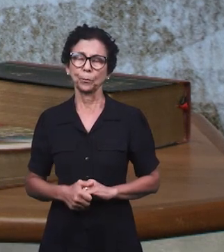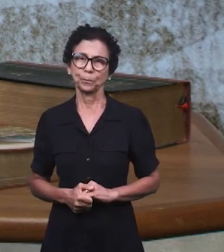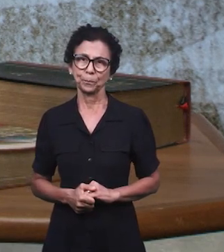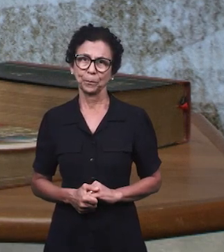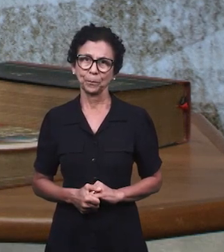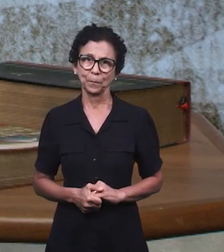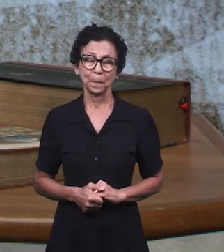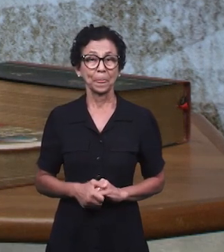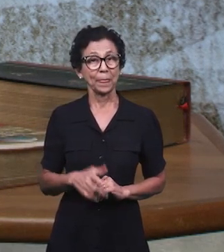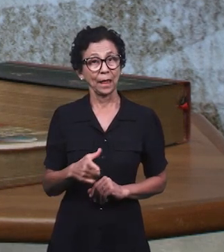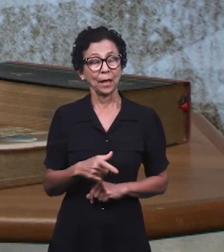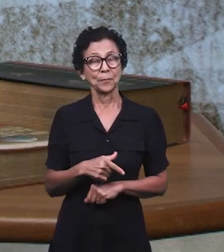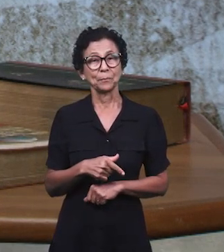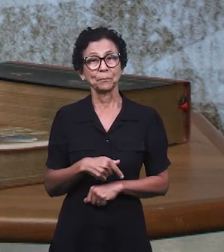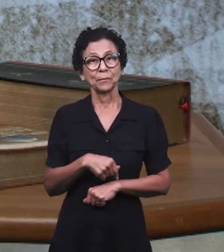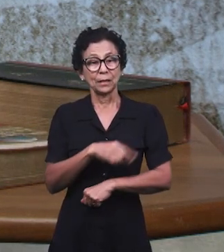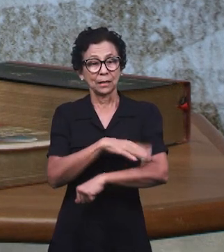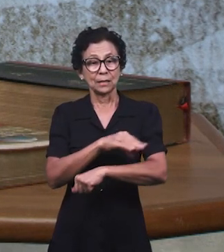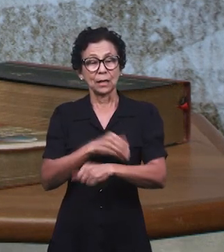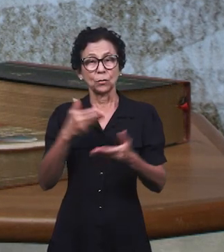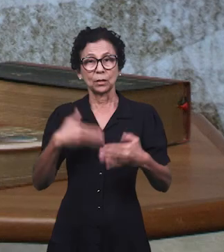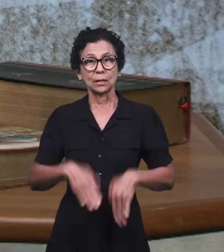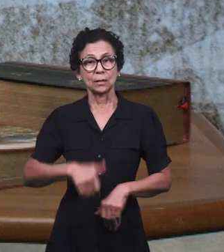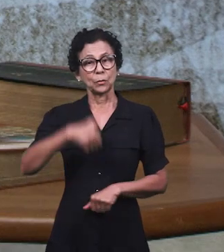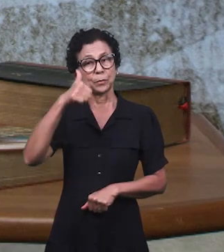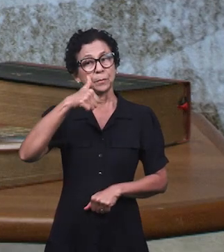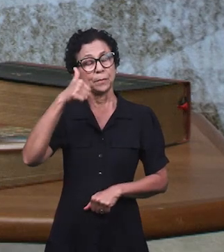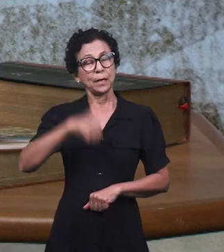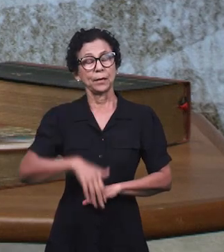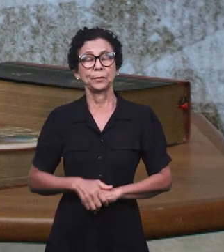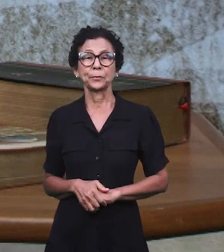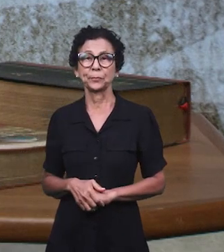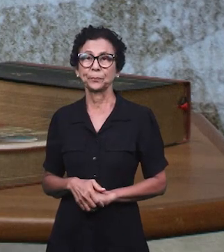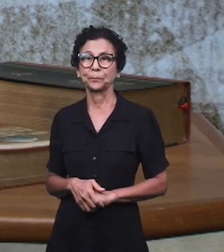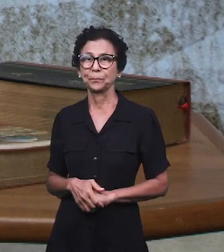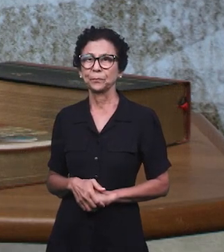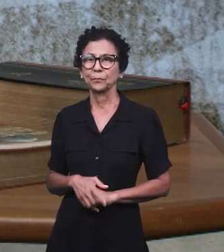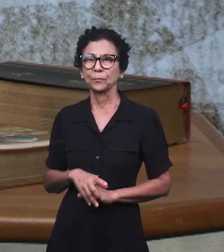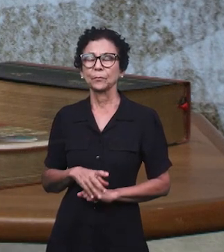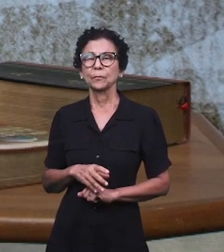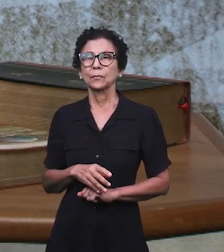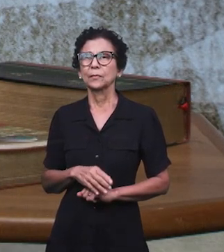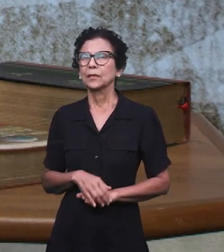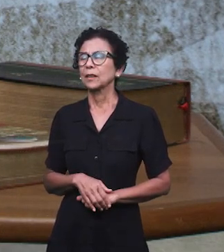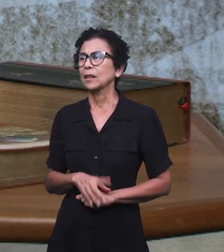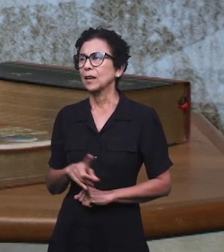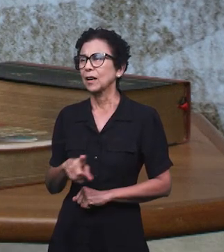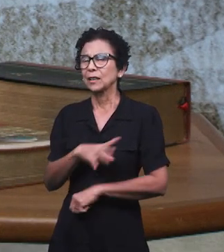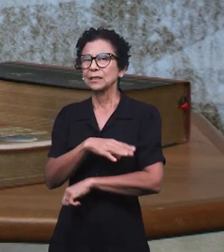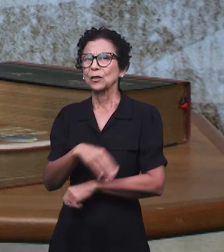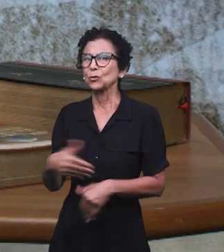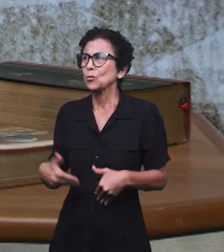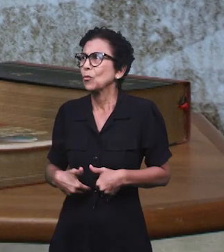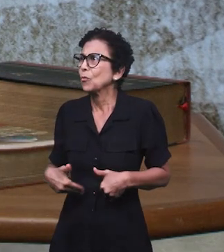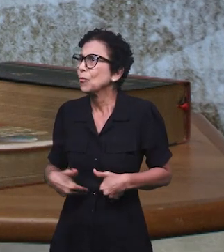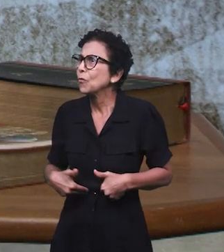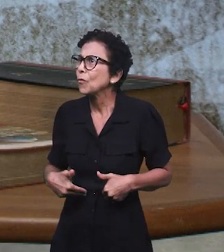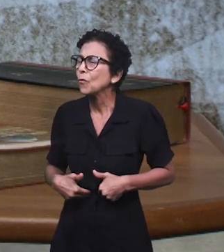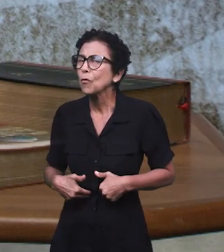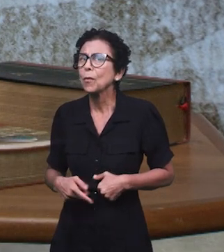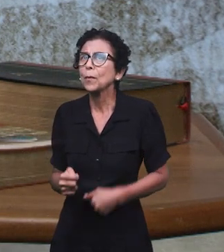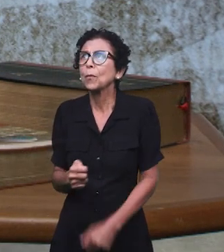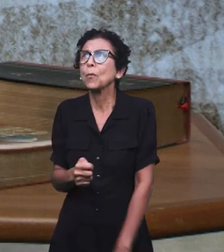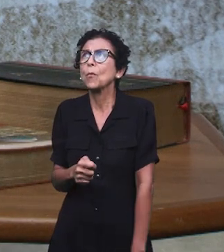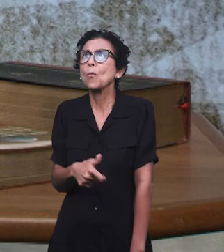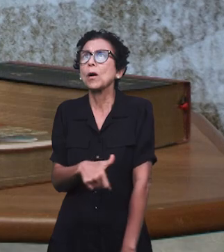Esaú nasceu primeiro. E disse Esaú: eis que estou a ponto de morrer, e para que